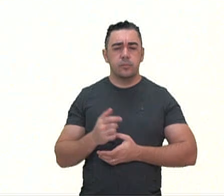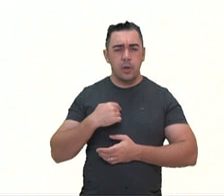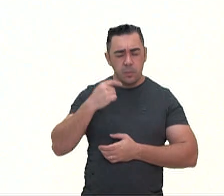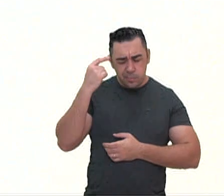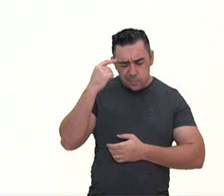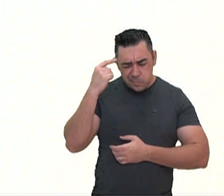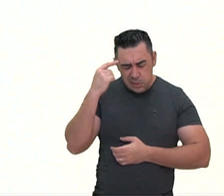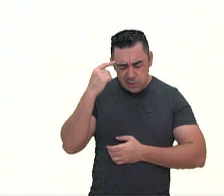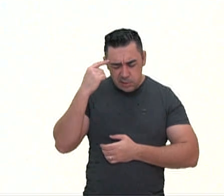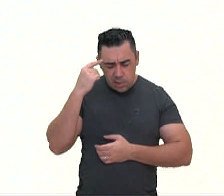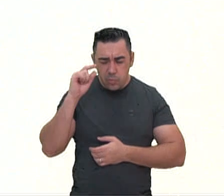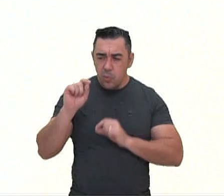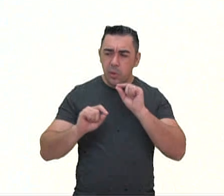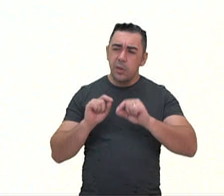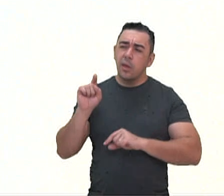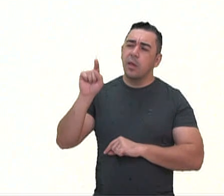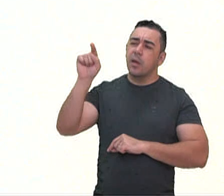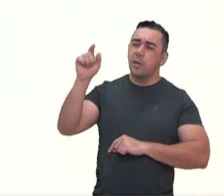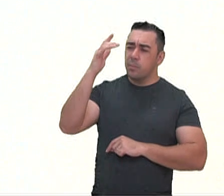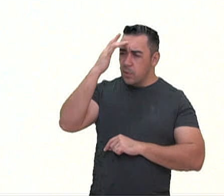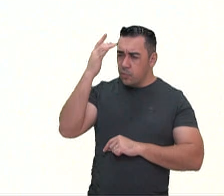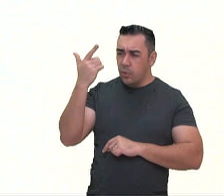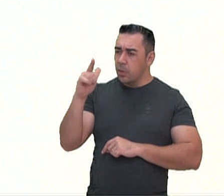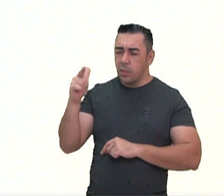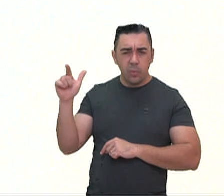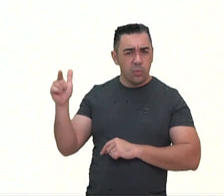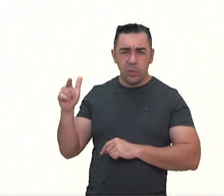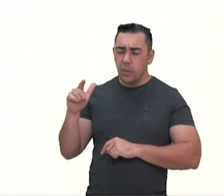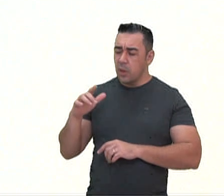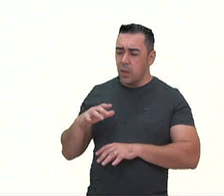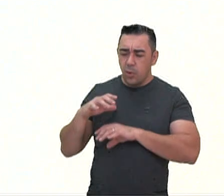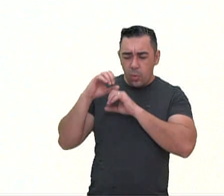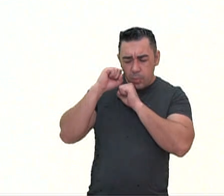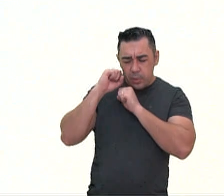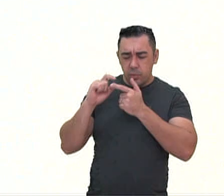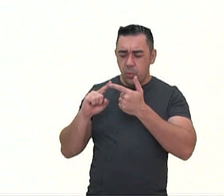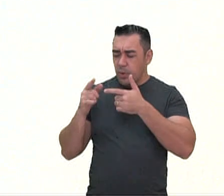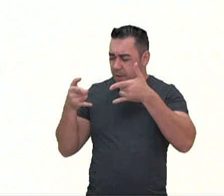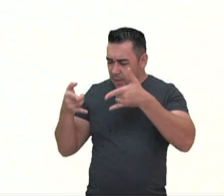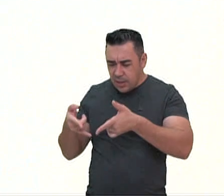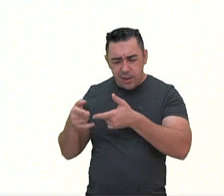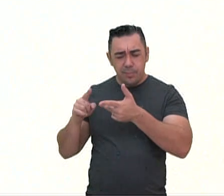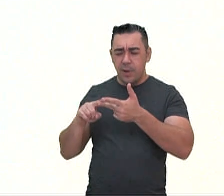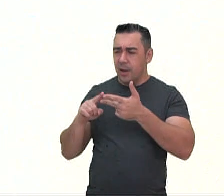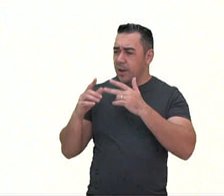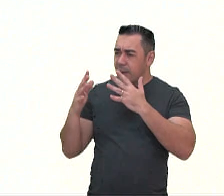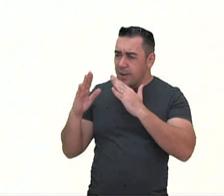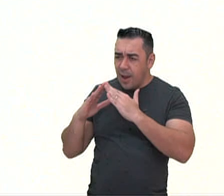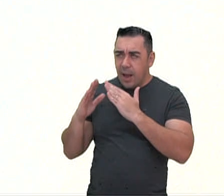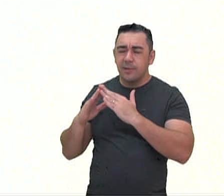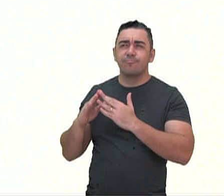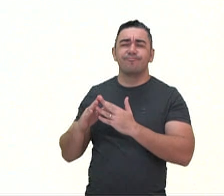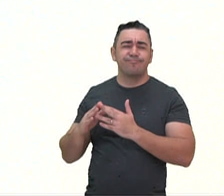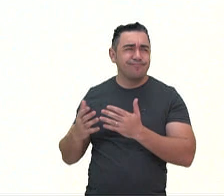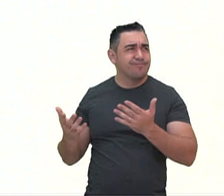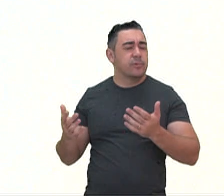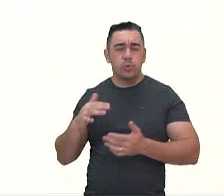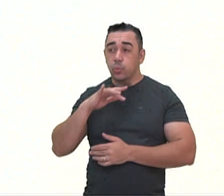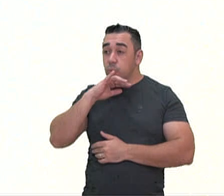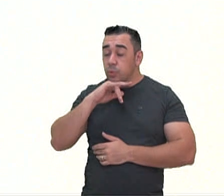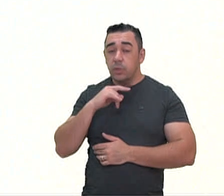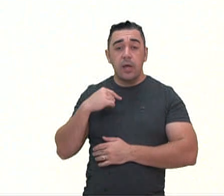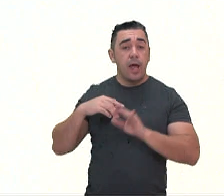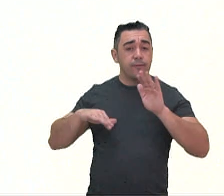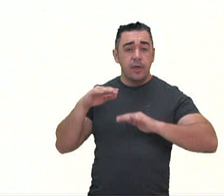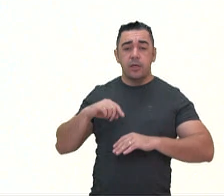pensando em quem não tem cobertor, nem cama, nem casa, nem deve ser ruim. E ainda a